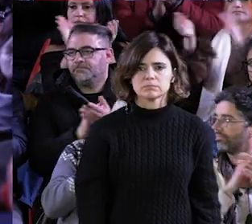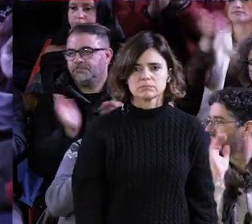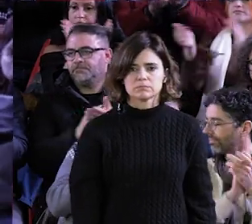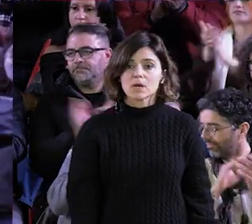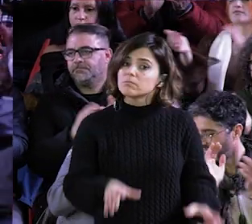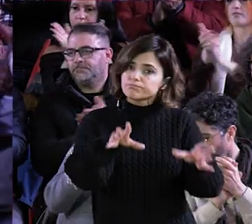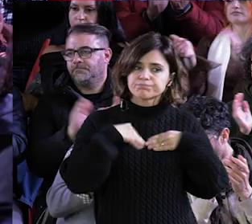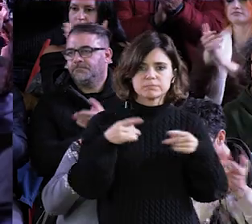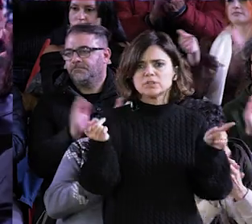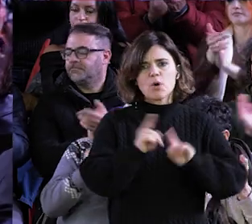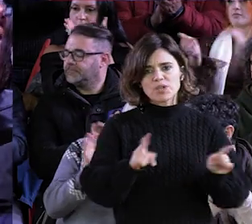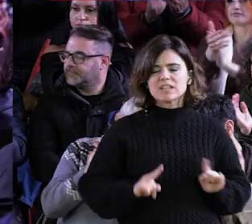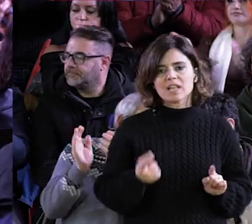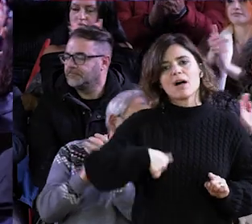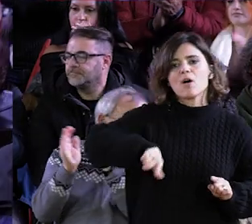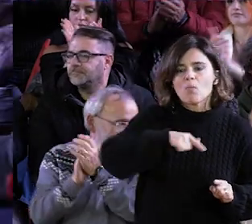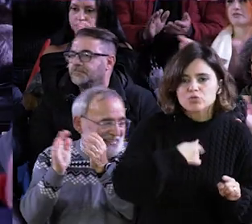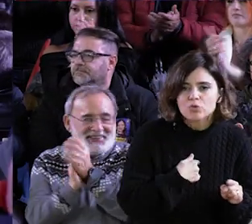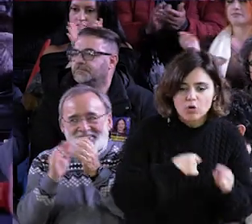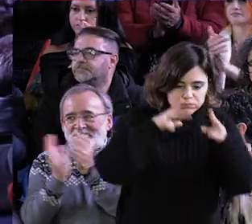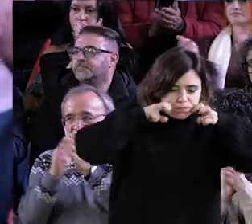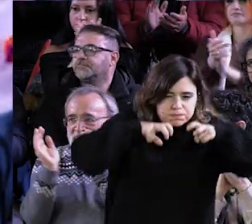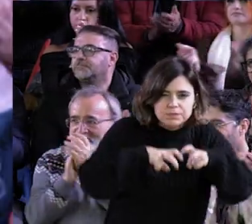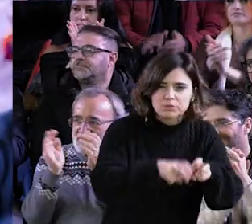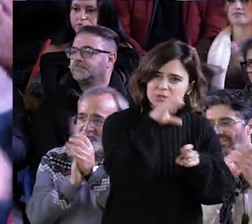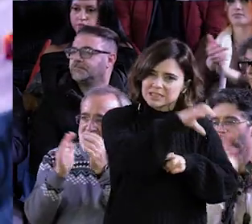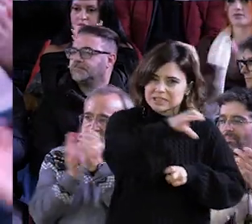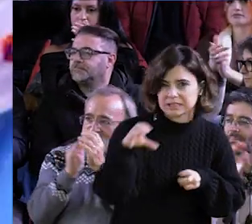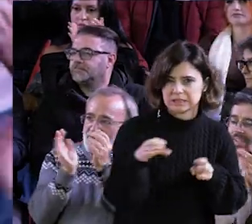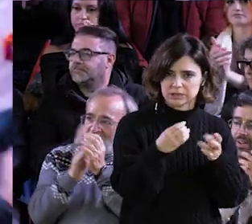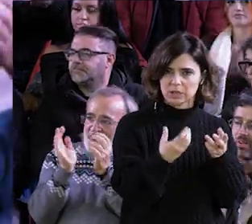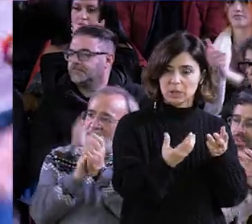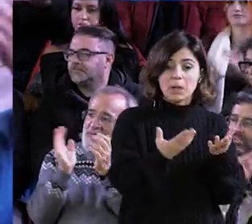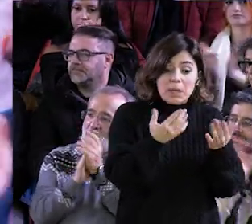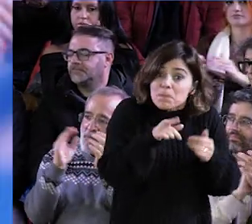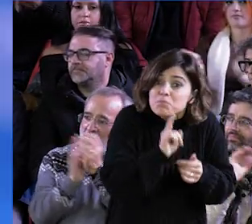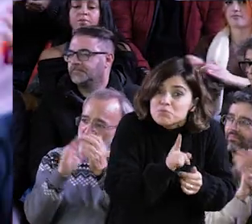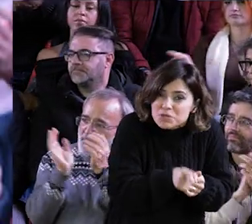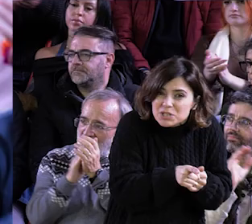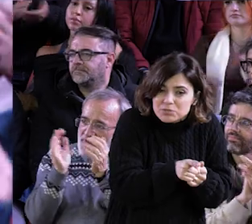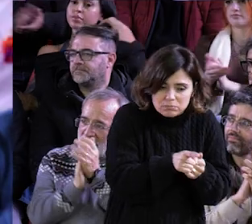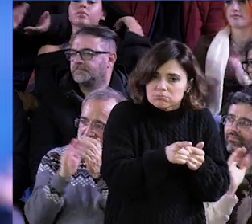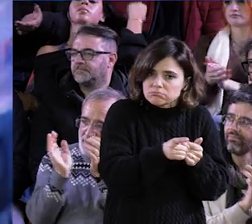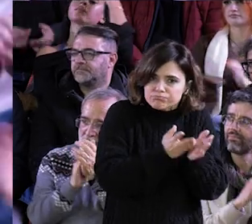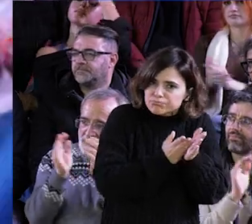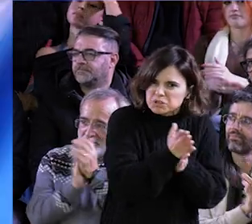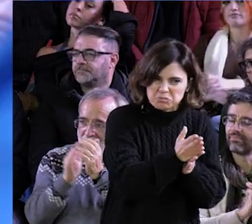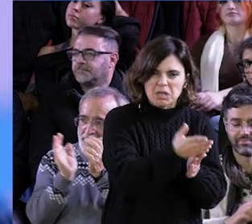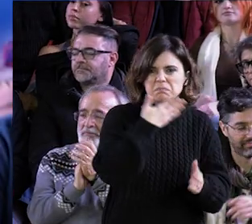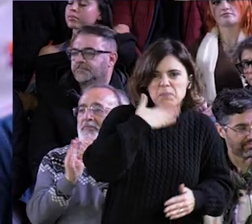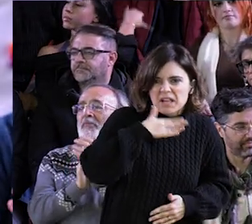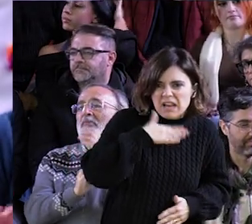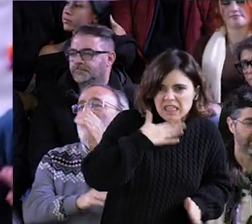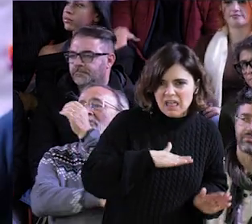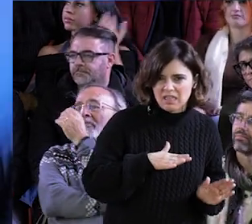Não aceitamos ser bolseiros e investigadores da ciência e, por isso, condenados à precariedade. Não aceitamos